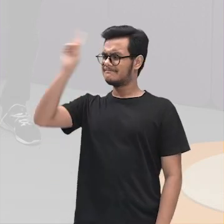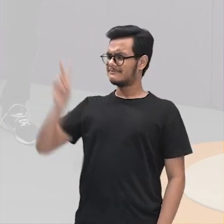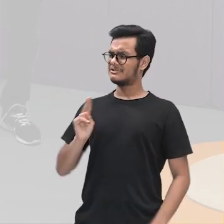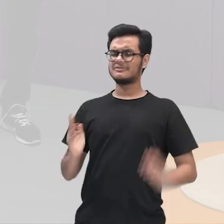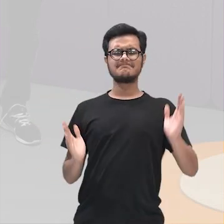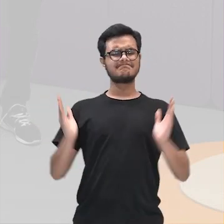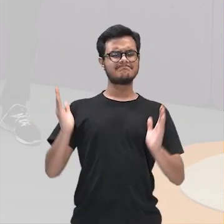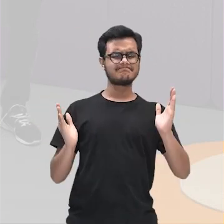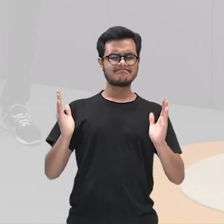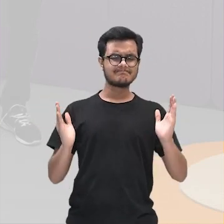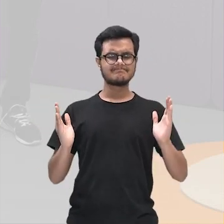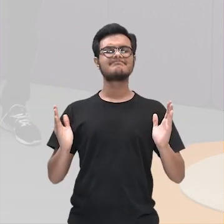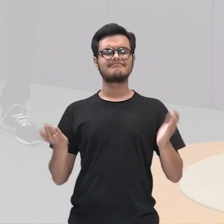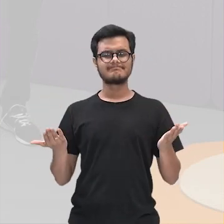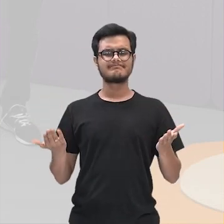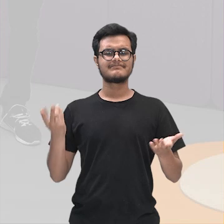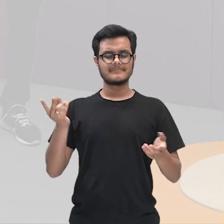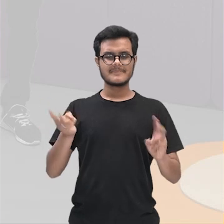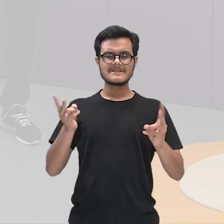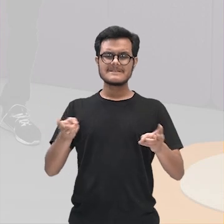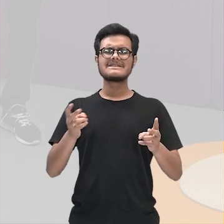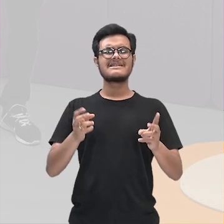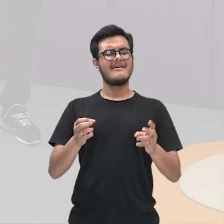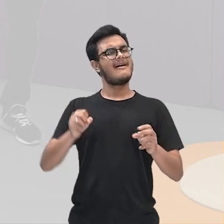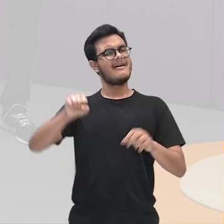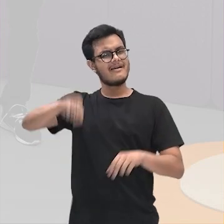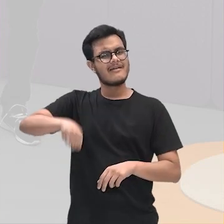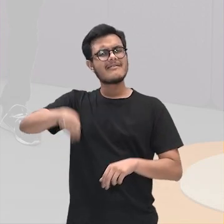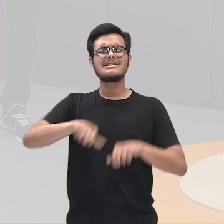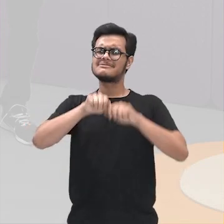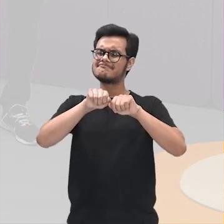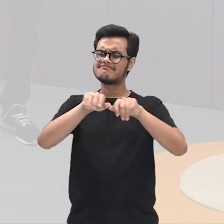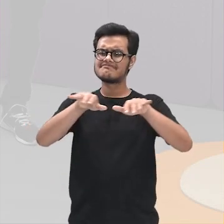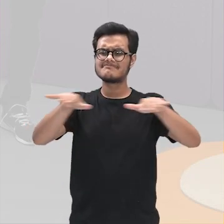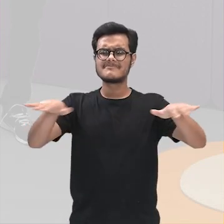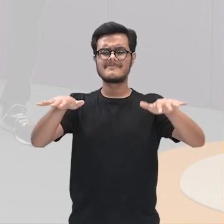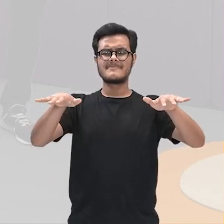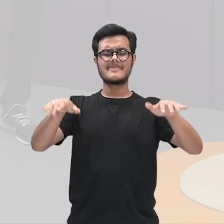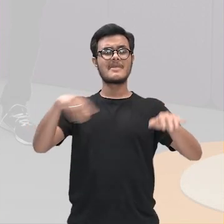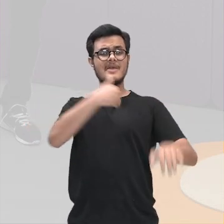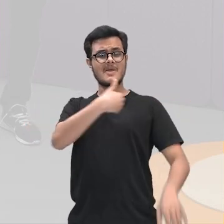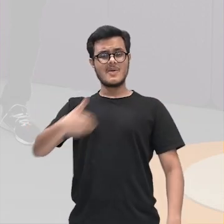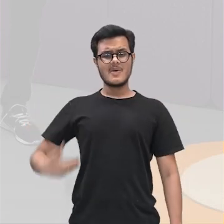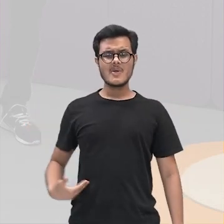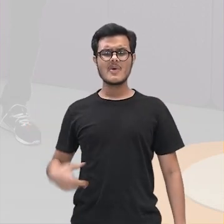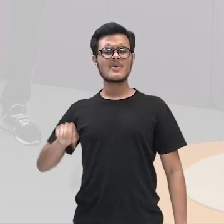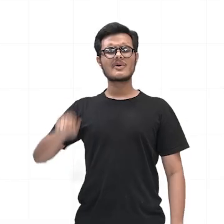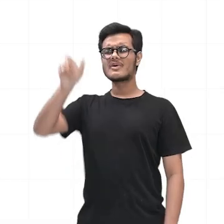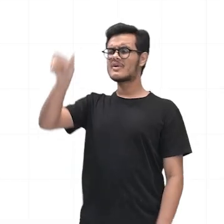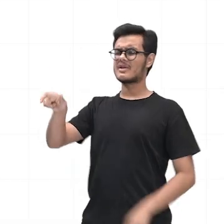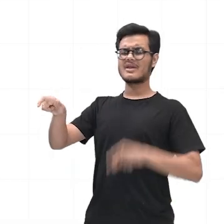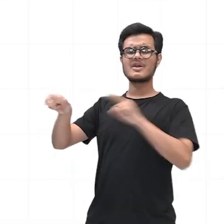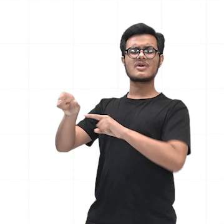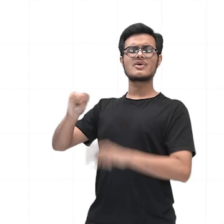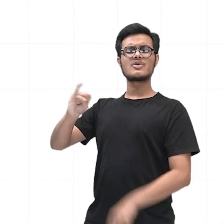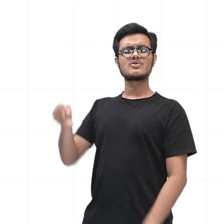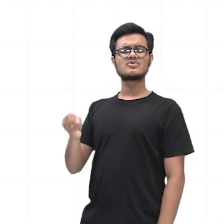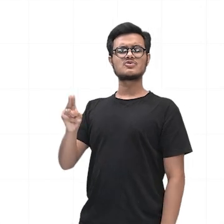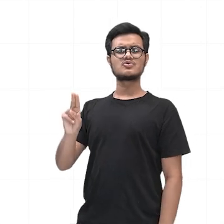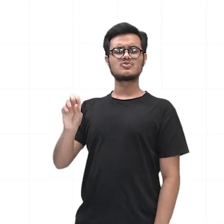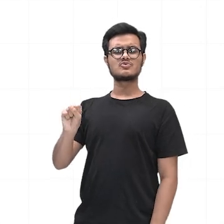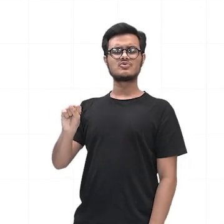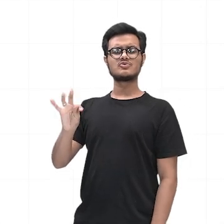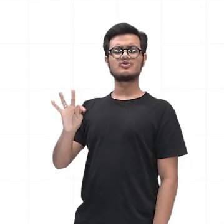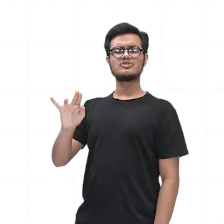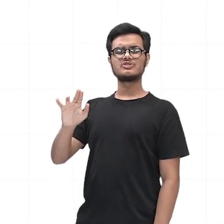Império Bizantino na construção de todo o seu legado e expansão, que é o governo Justiniano. Olha só o que diz aí a